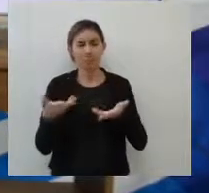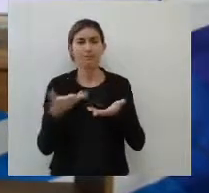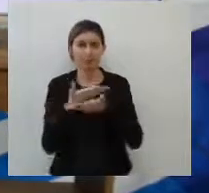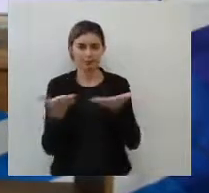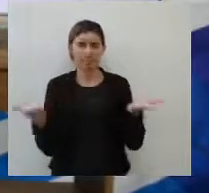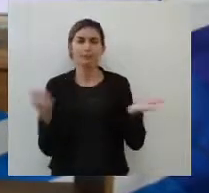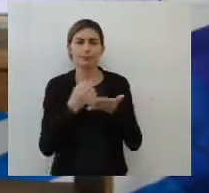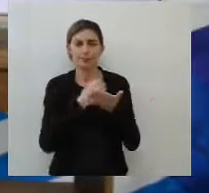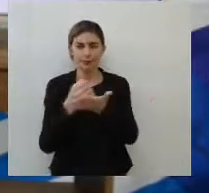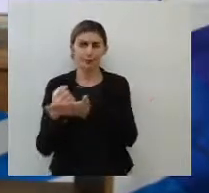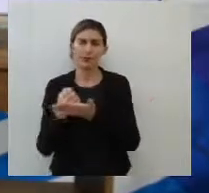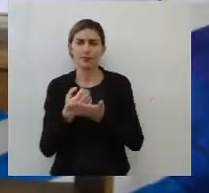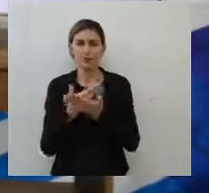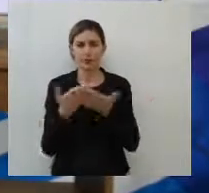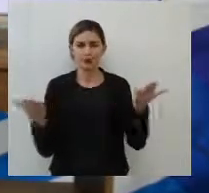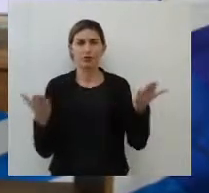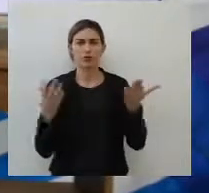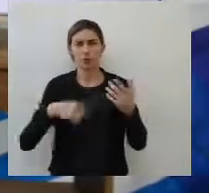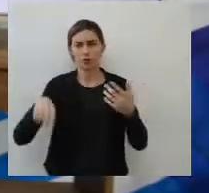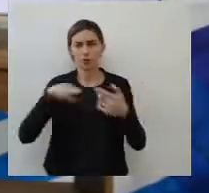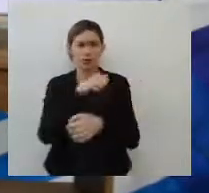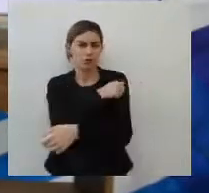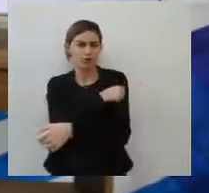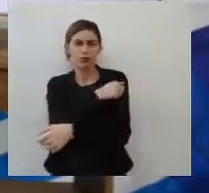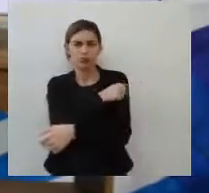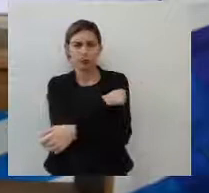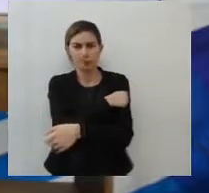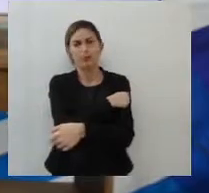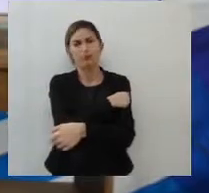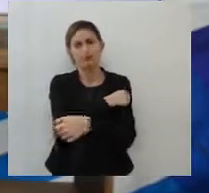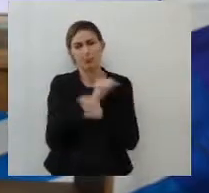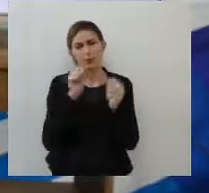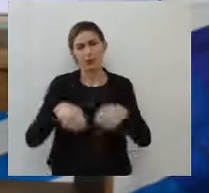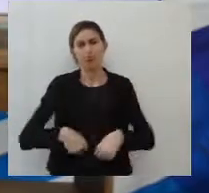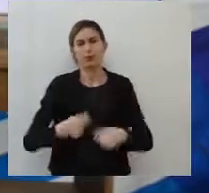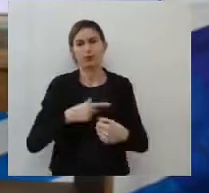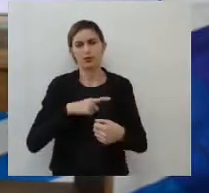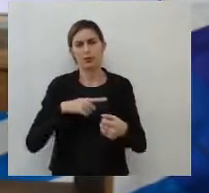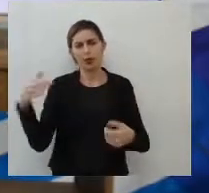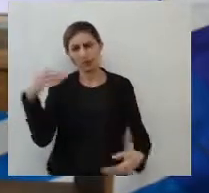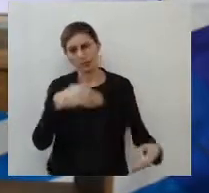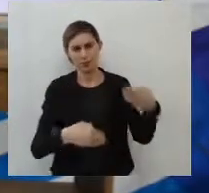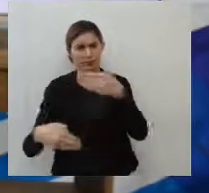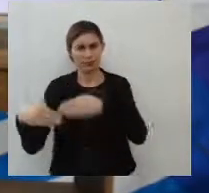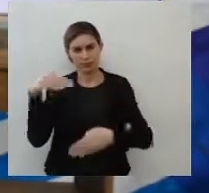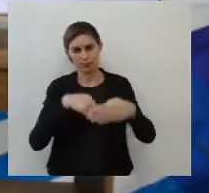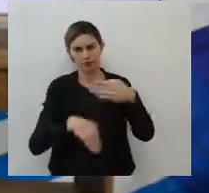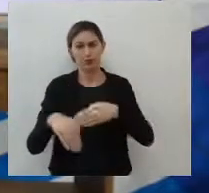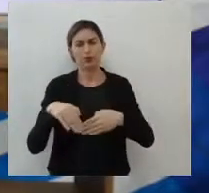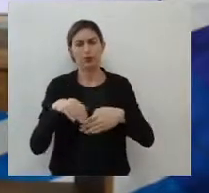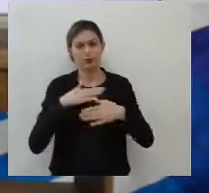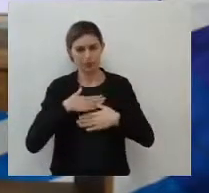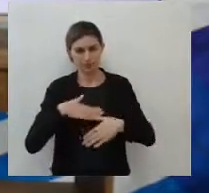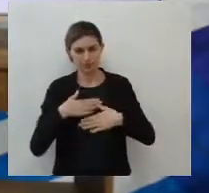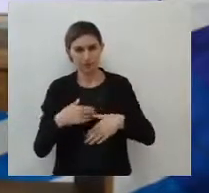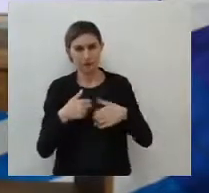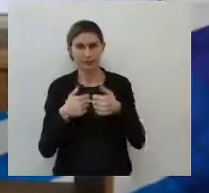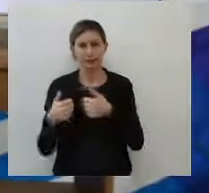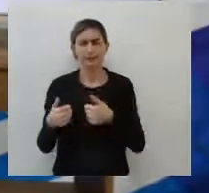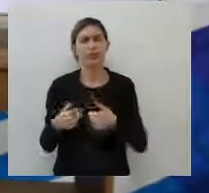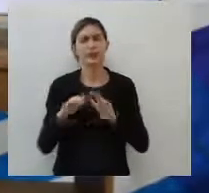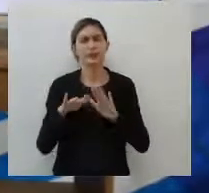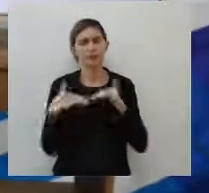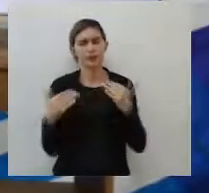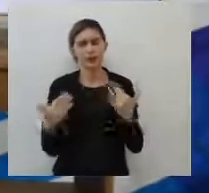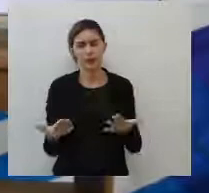dar para que nossos estudantes possam ter acesso. Tranquilo?